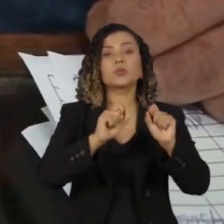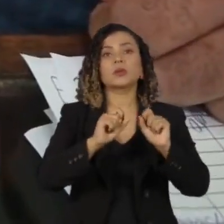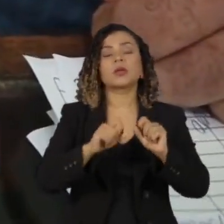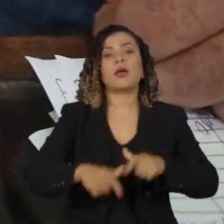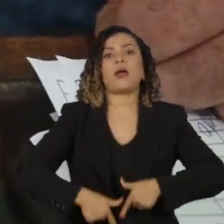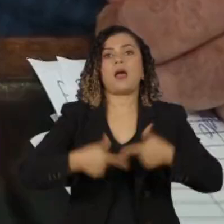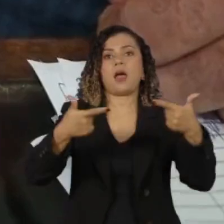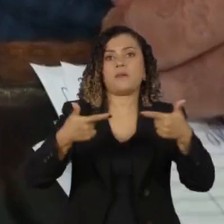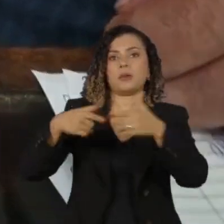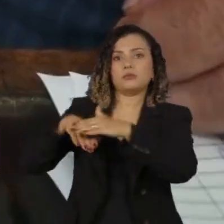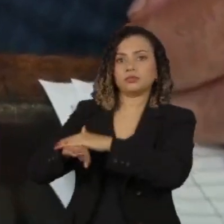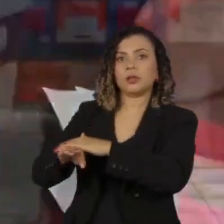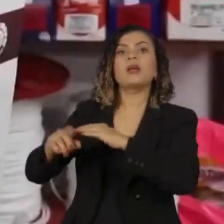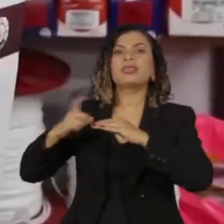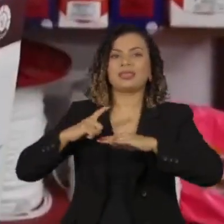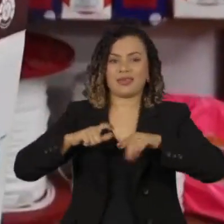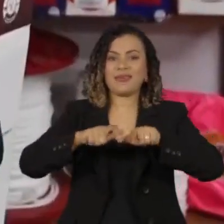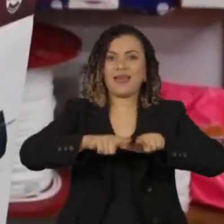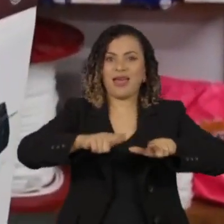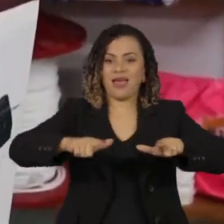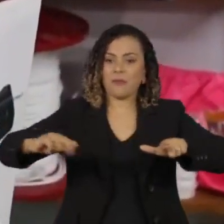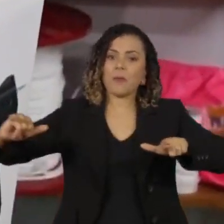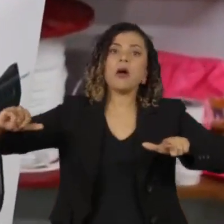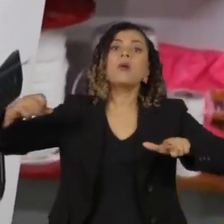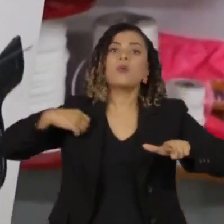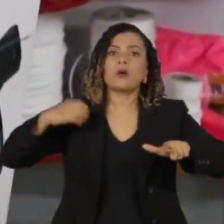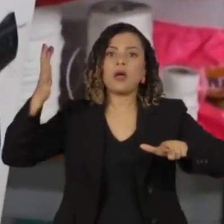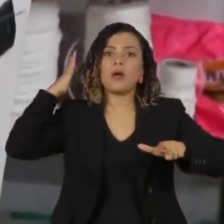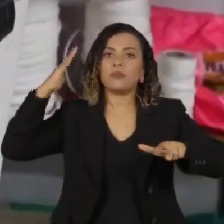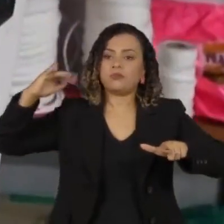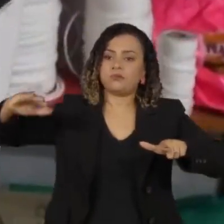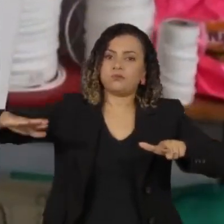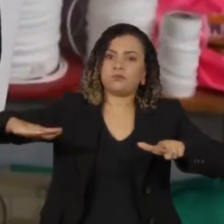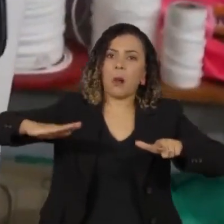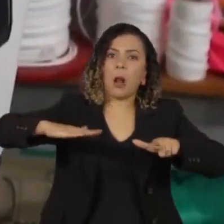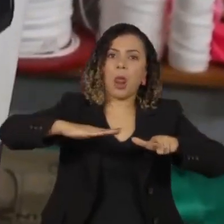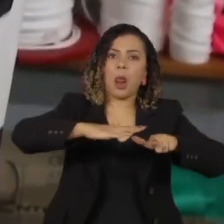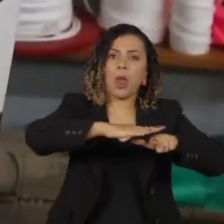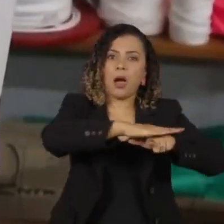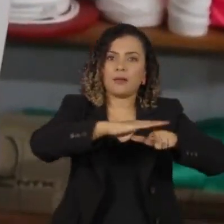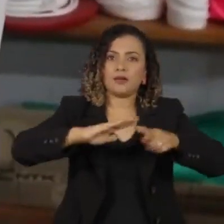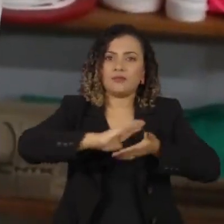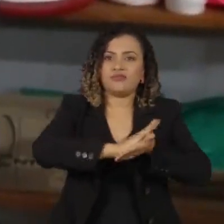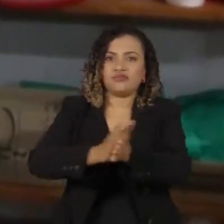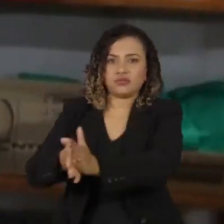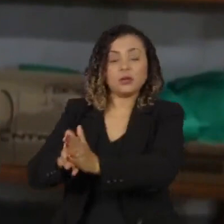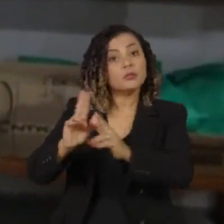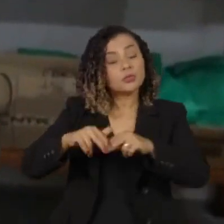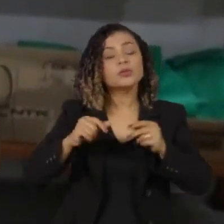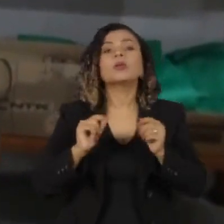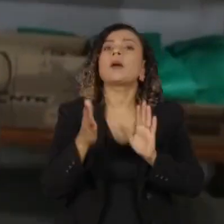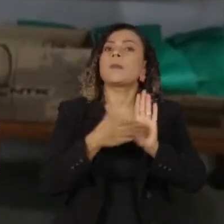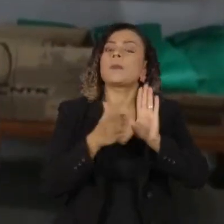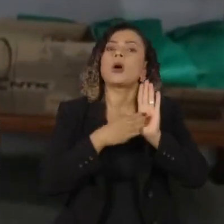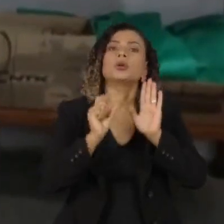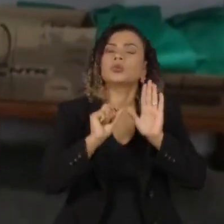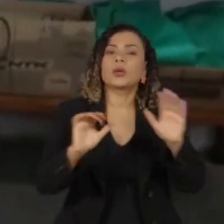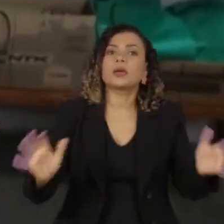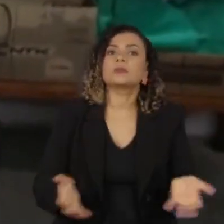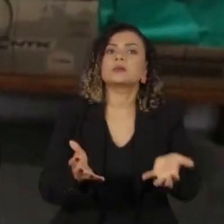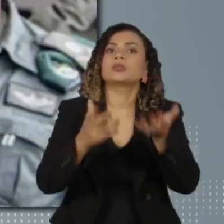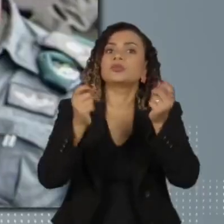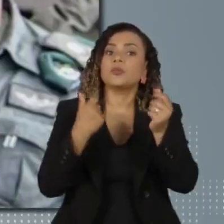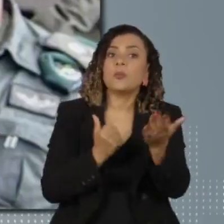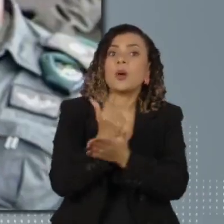do desarmamento o número de armas no Brasil cresceu nos últimos anos de vida política de incentivo e facilitação de